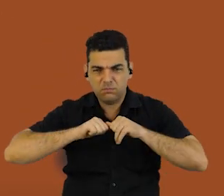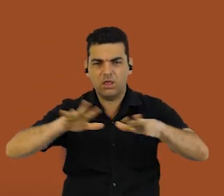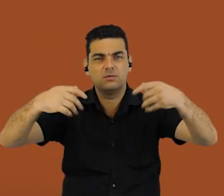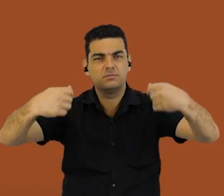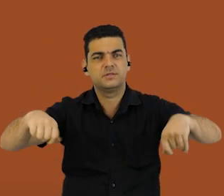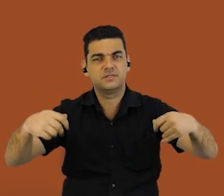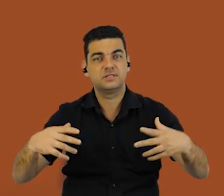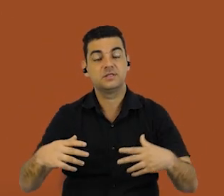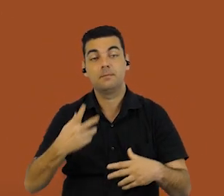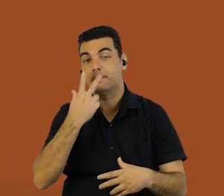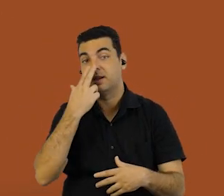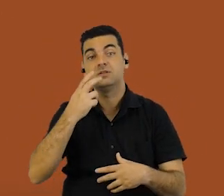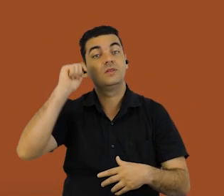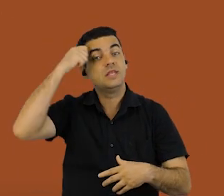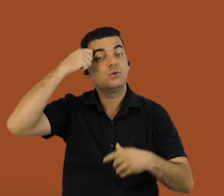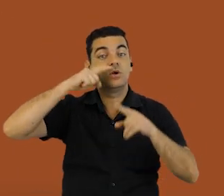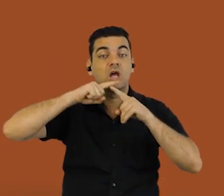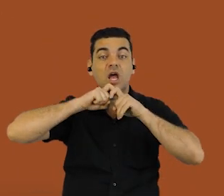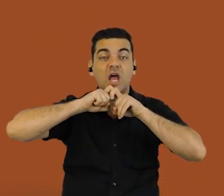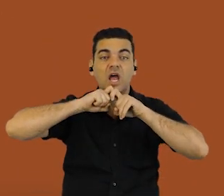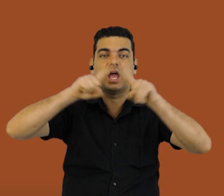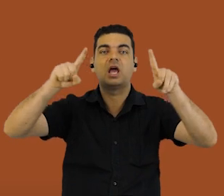ser respeitado, que precisa ser